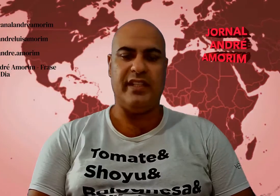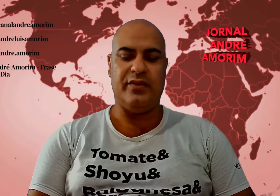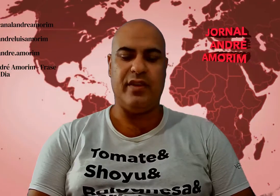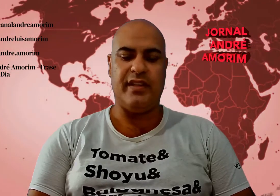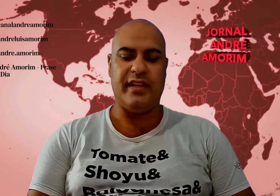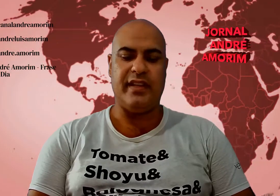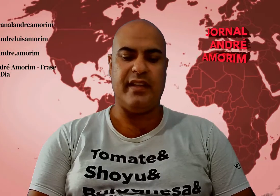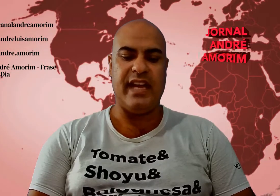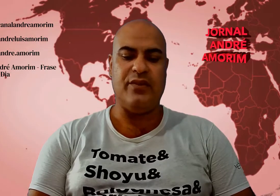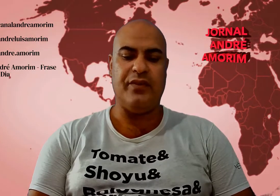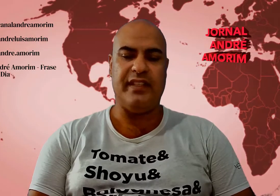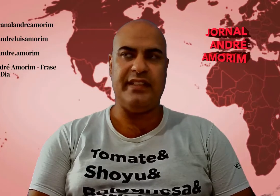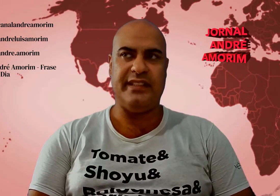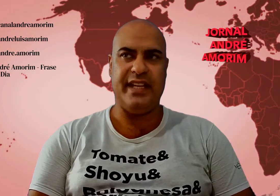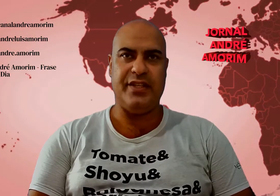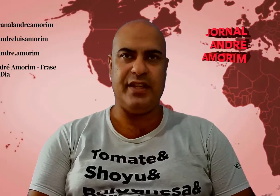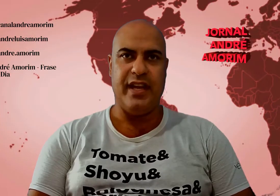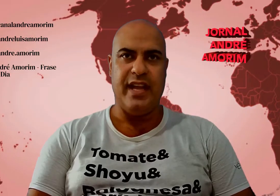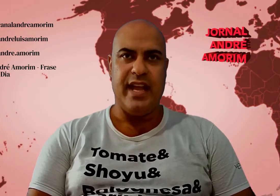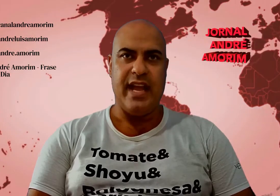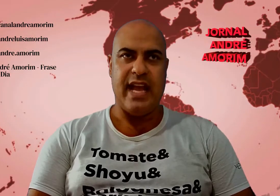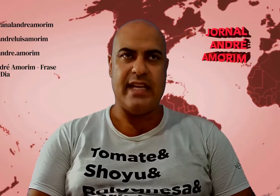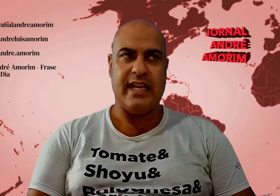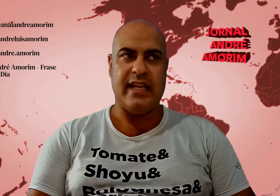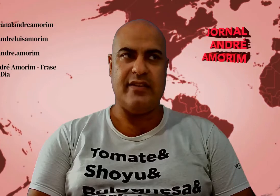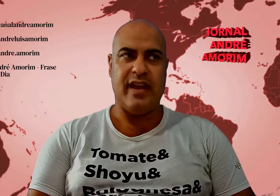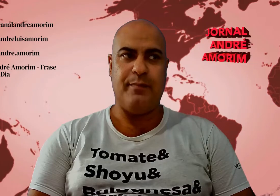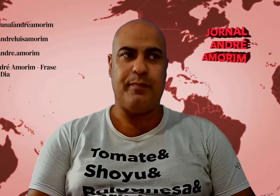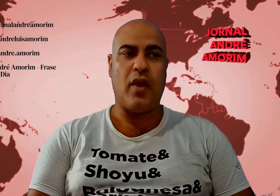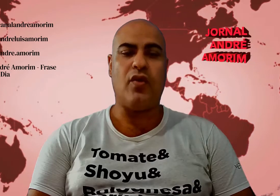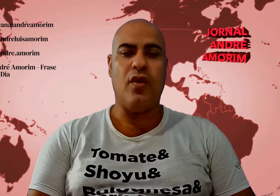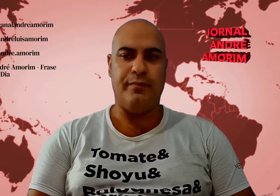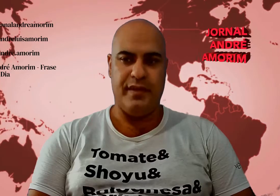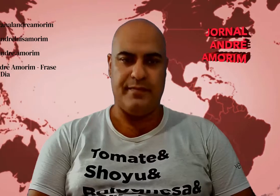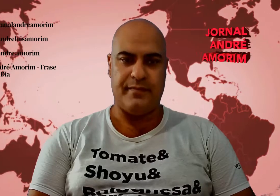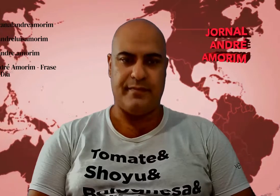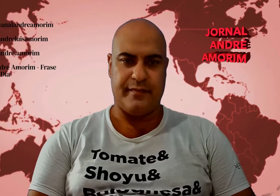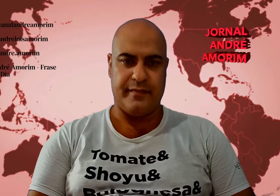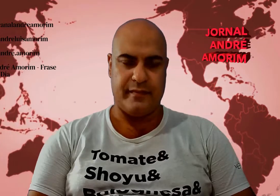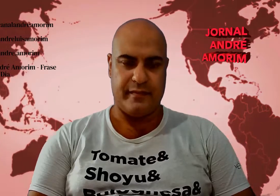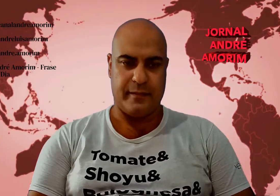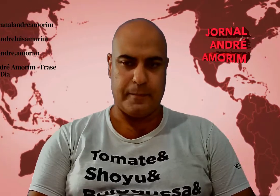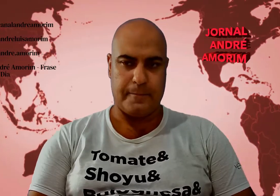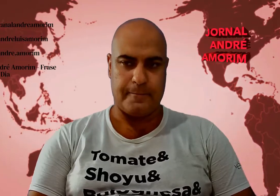totalmente com urna eletrônica, em 96, era a Procomp.